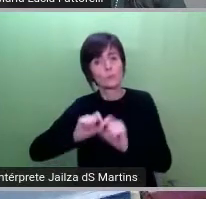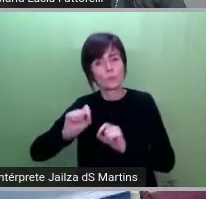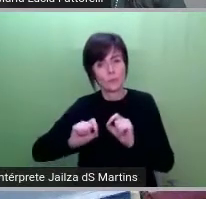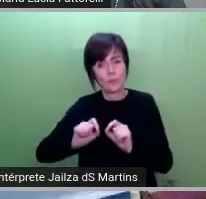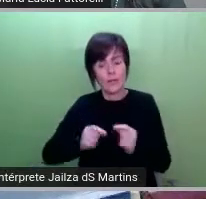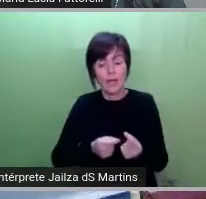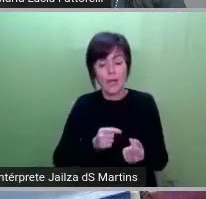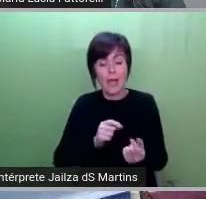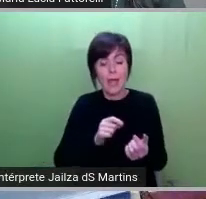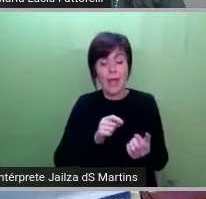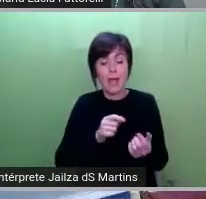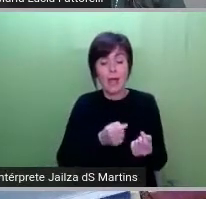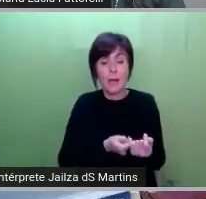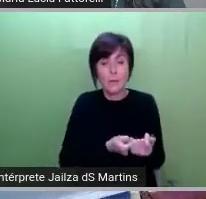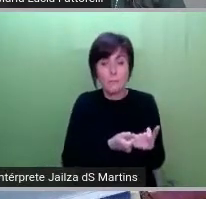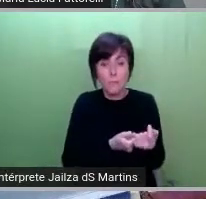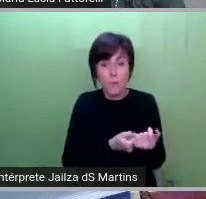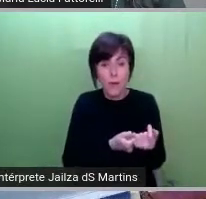a função de